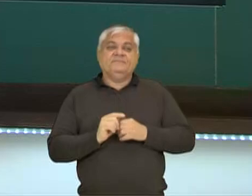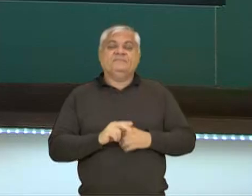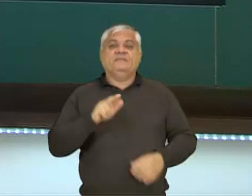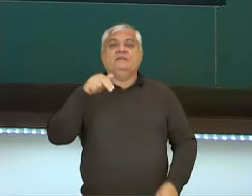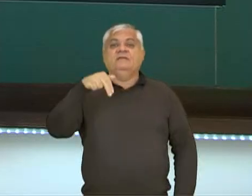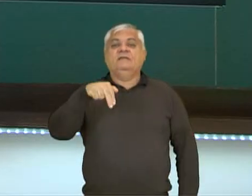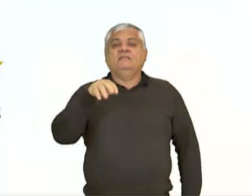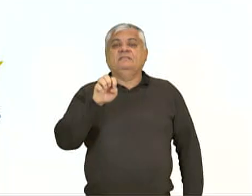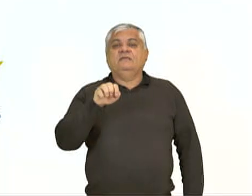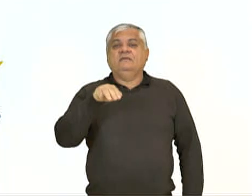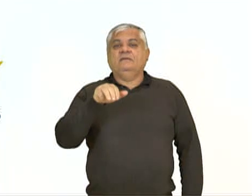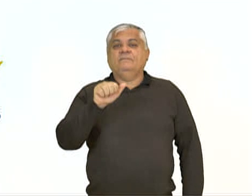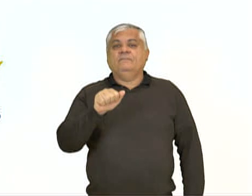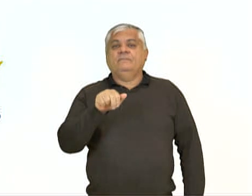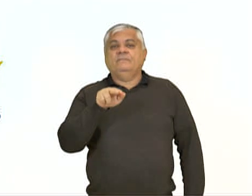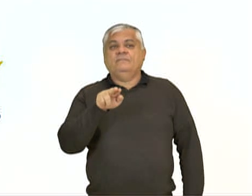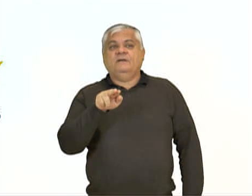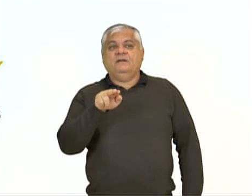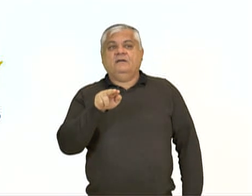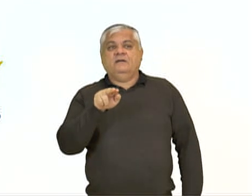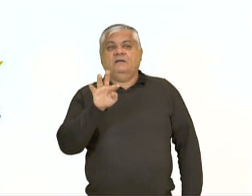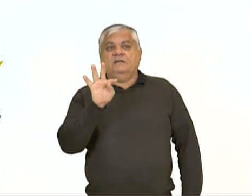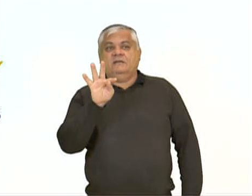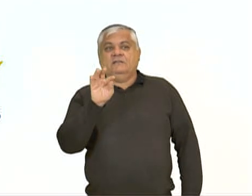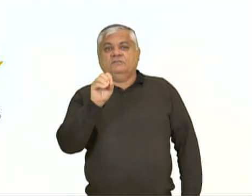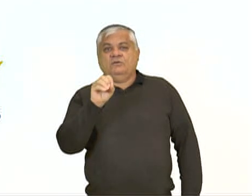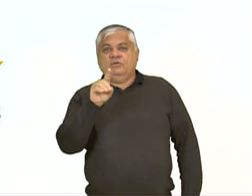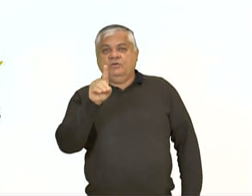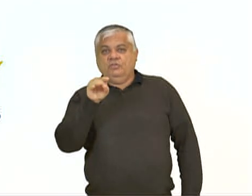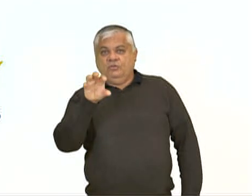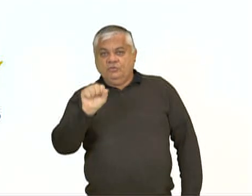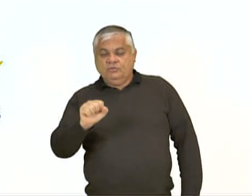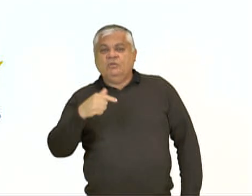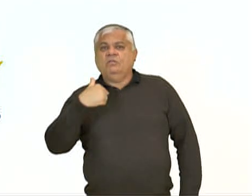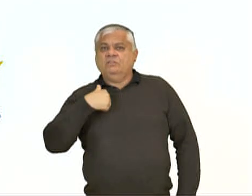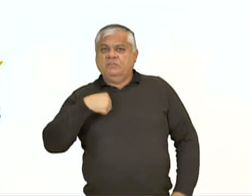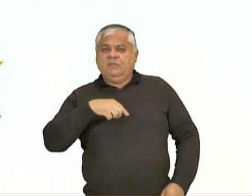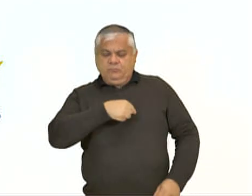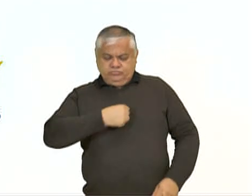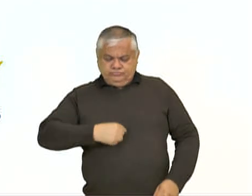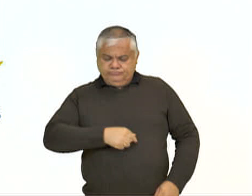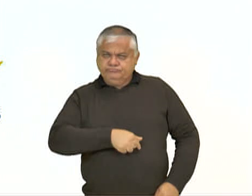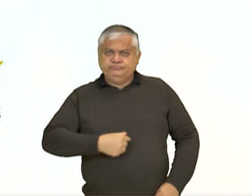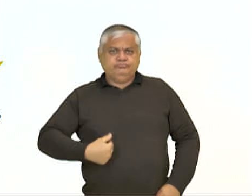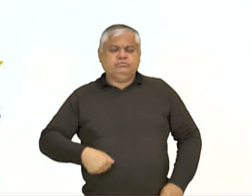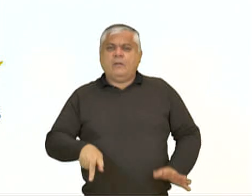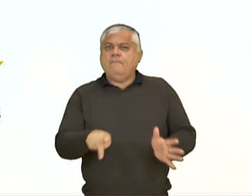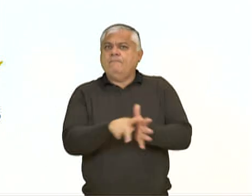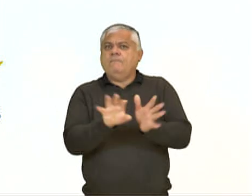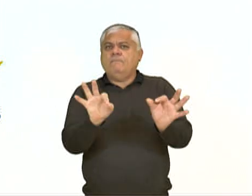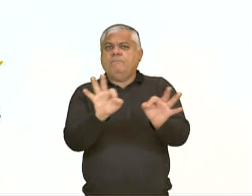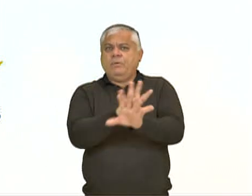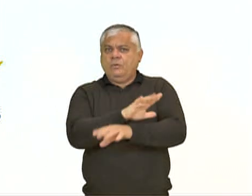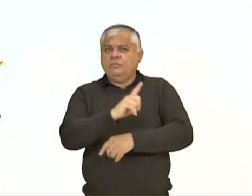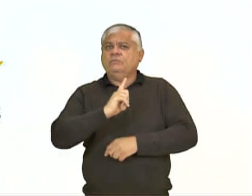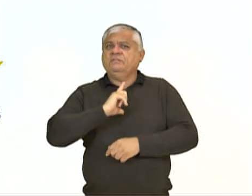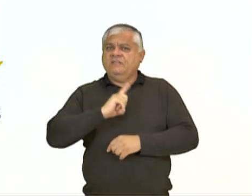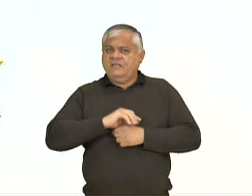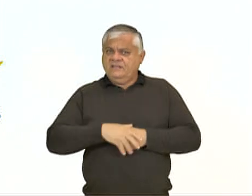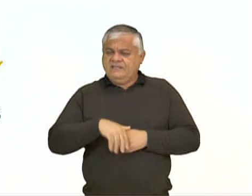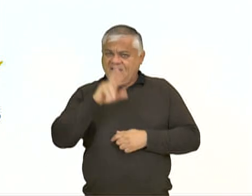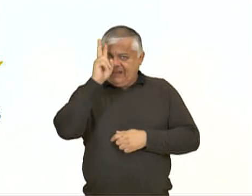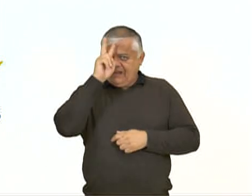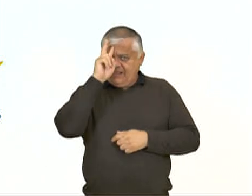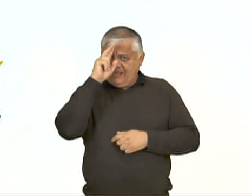nematódeos possuem um tubo digestório completo. Lembram lá dos poríferos, que eles